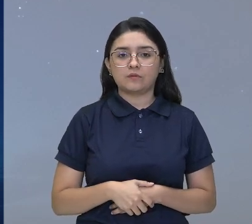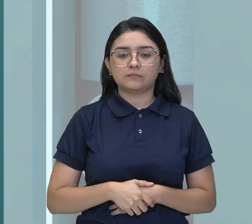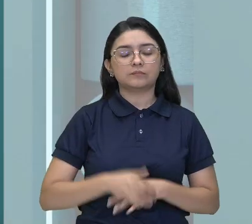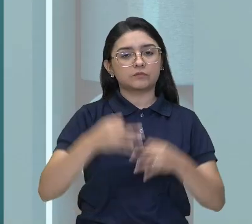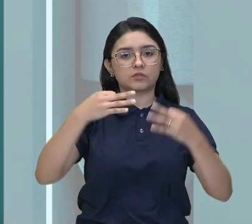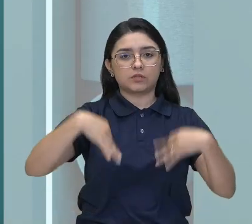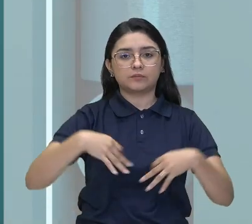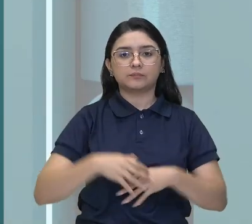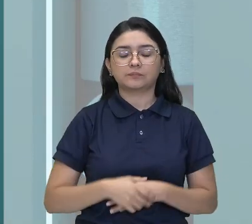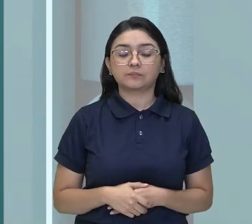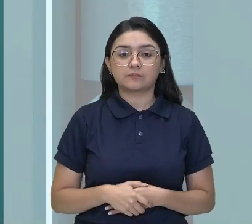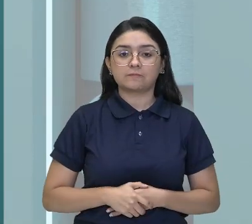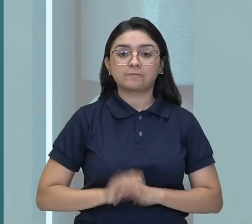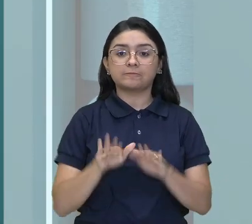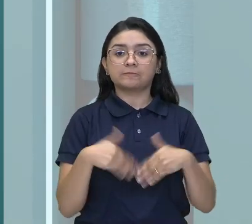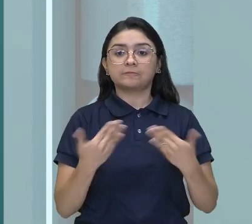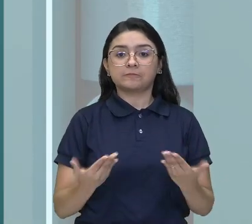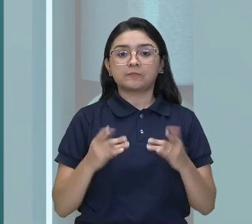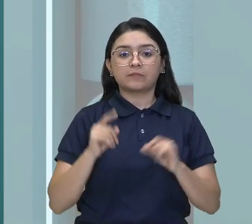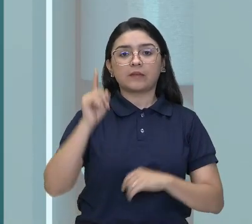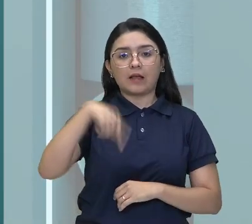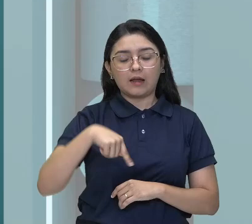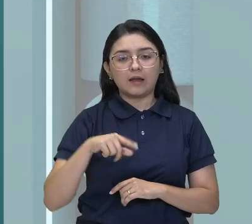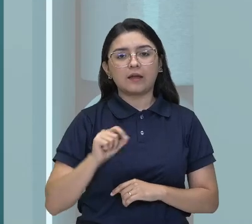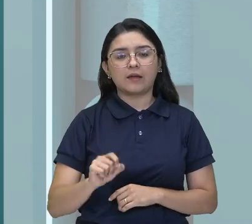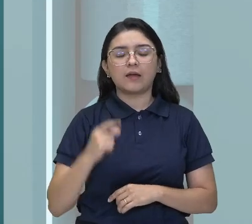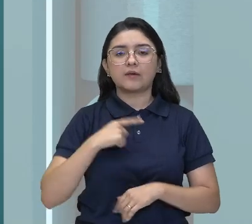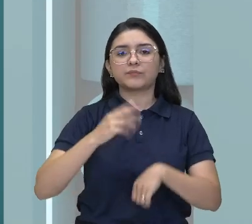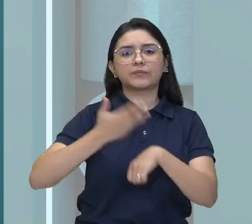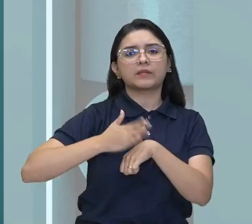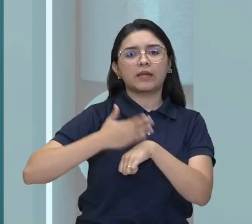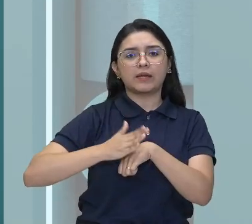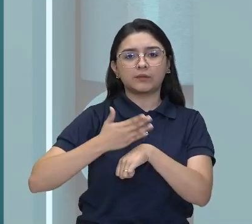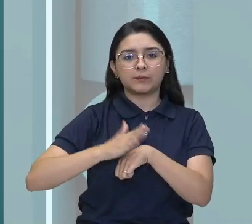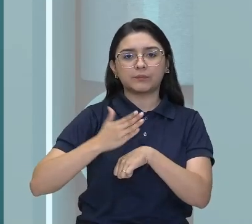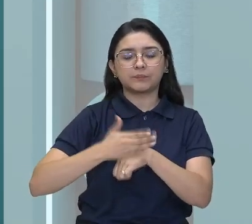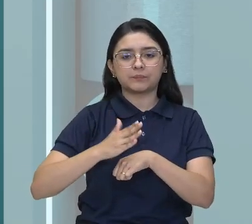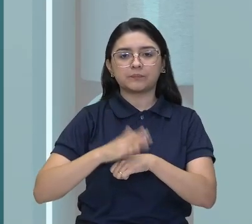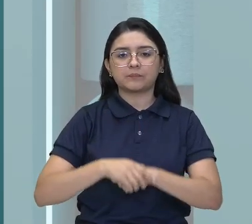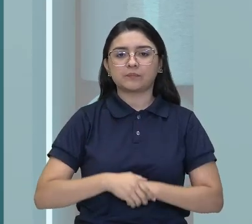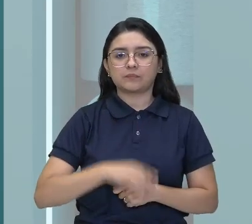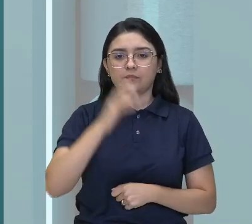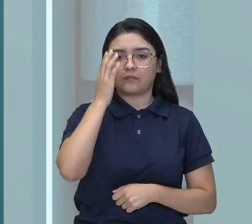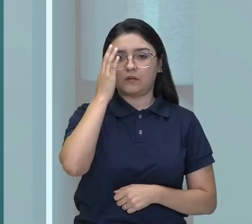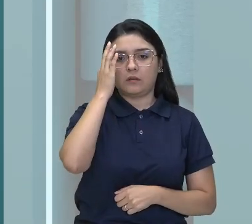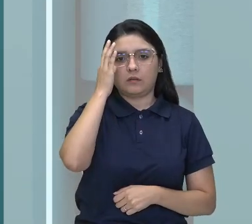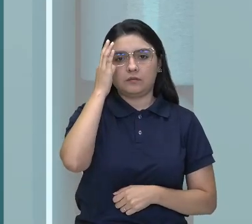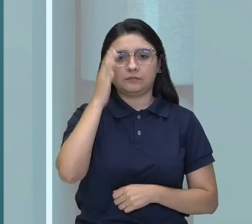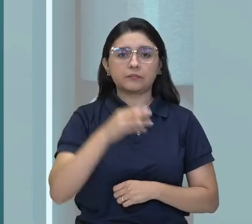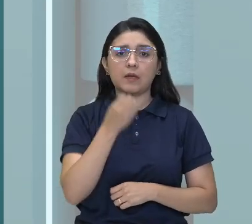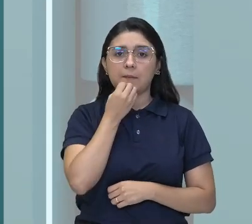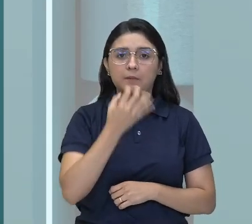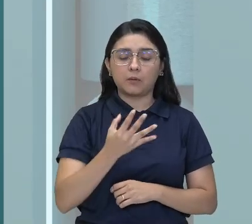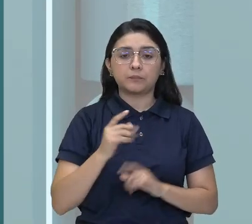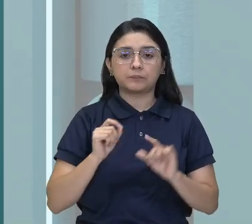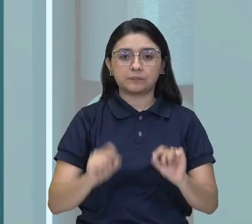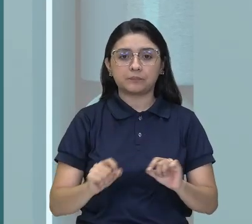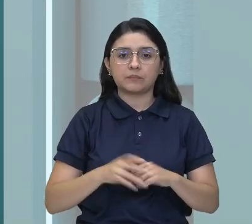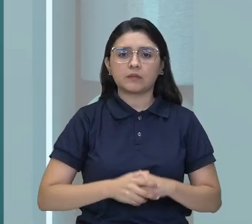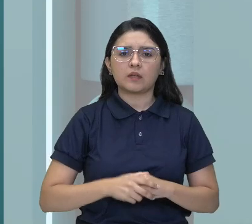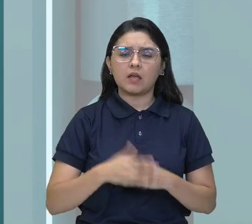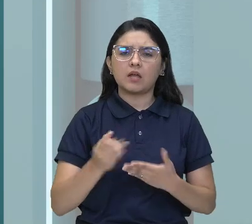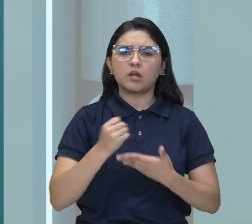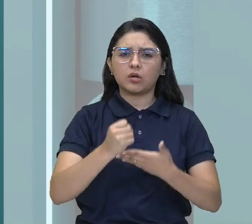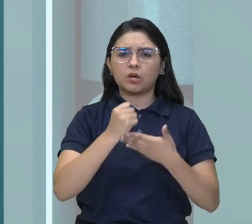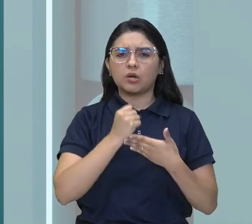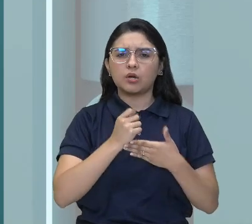Certo? Então, é assim. Então, esse exercício, falavam, né? E ele faz o mesmo efeito, ajuda